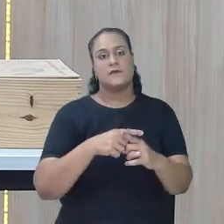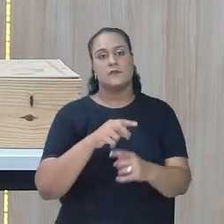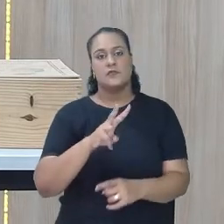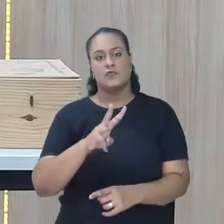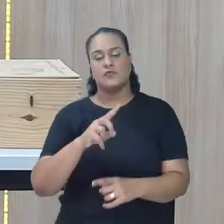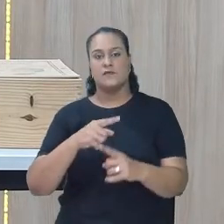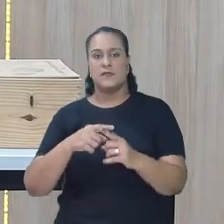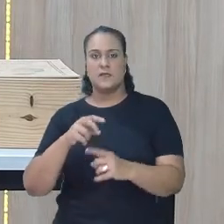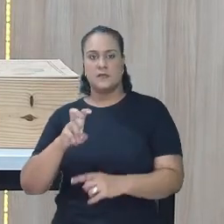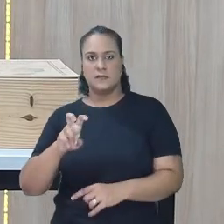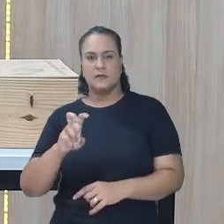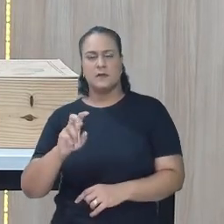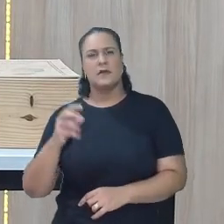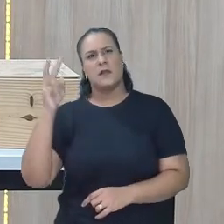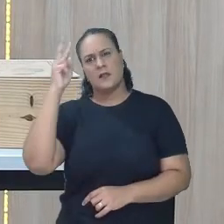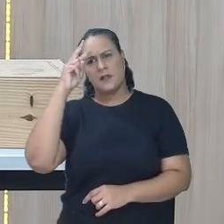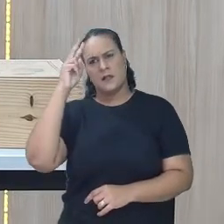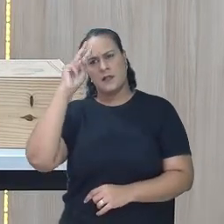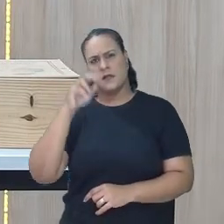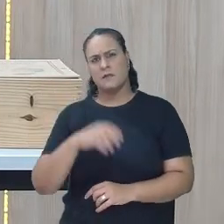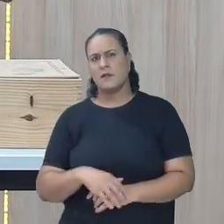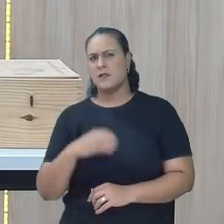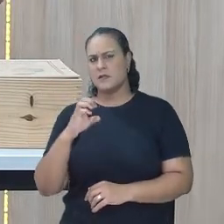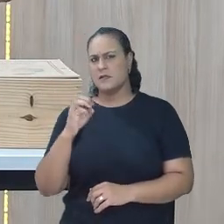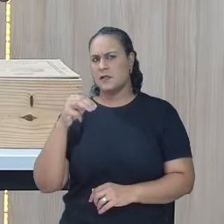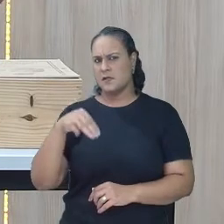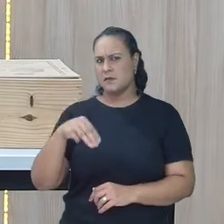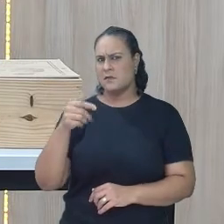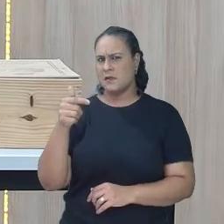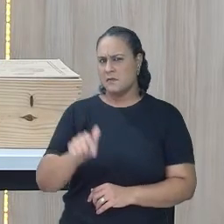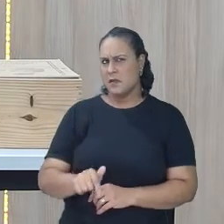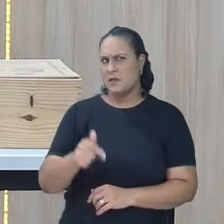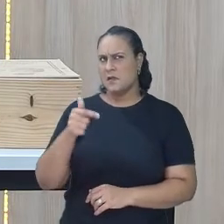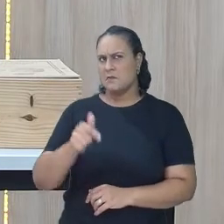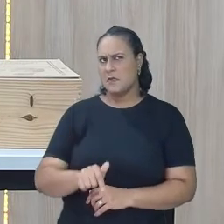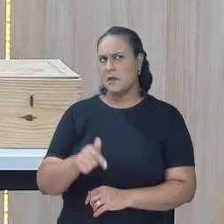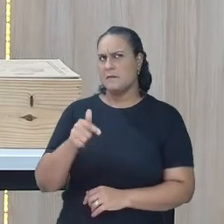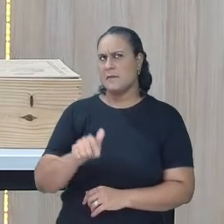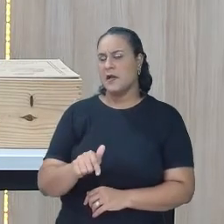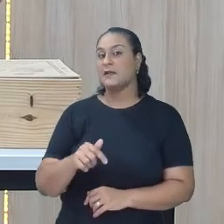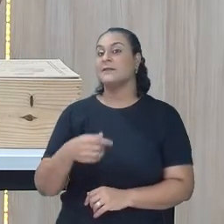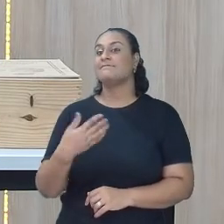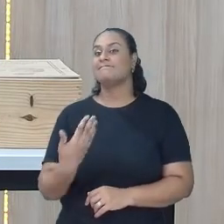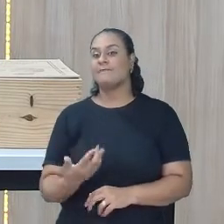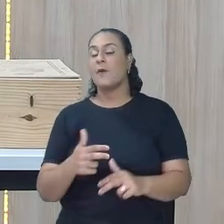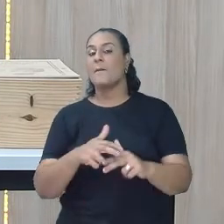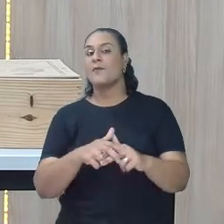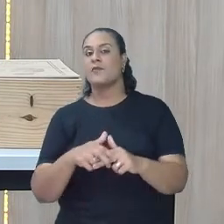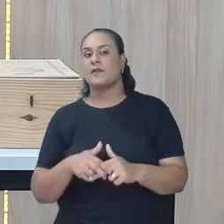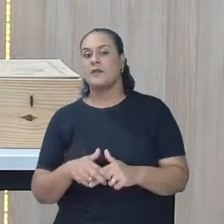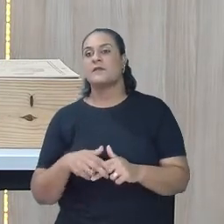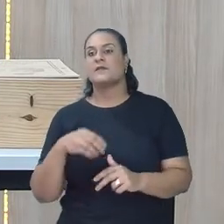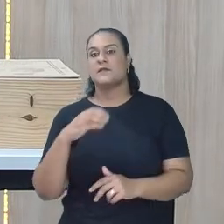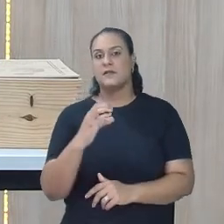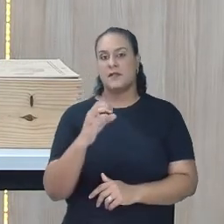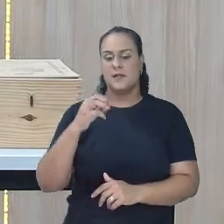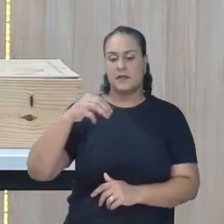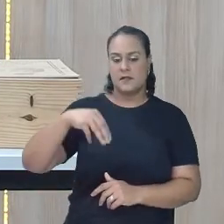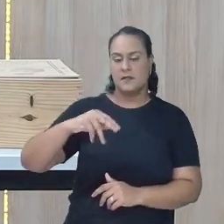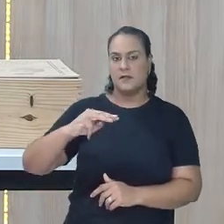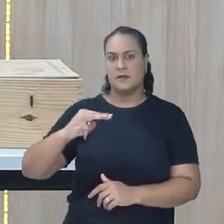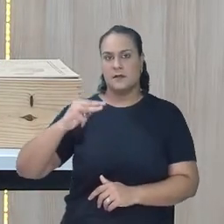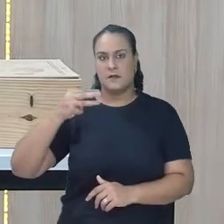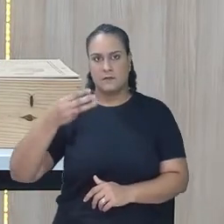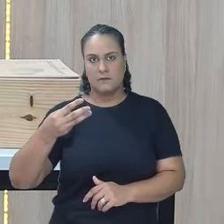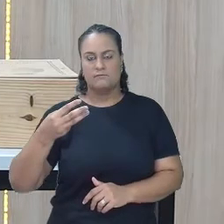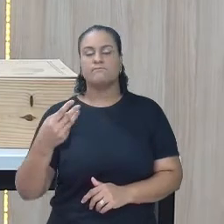vezes 5. E lembra do centímetro repetido? Centímetro, centímetro e centímetro. Por isso que a unidade de volume, quando a gente